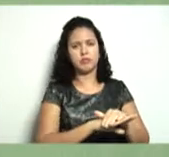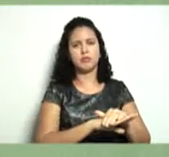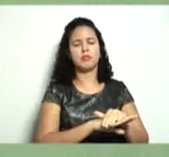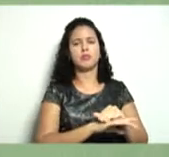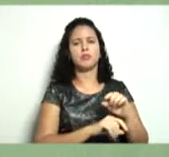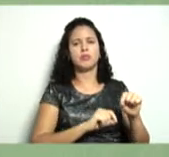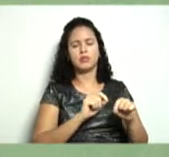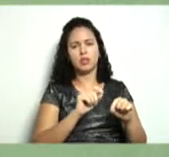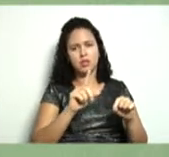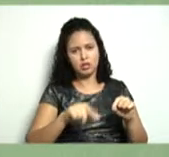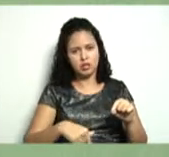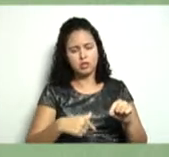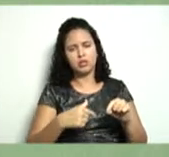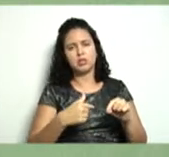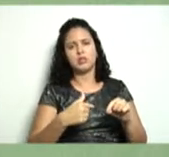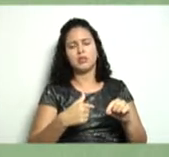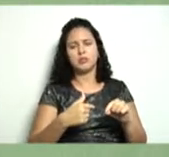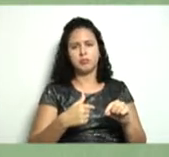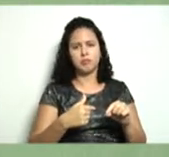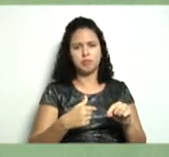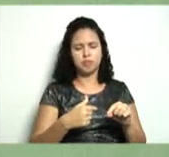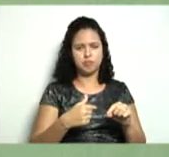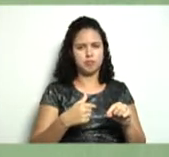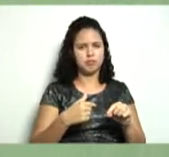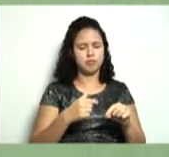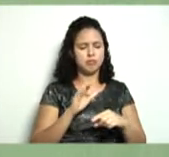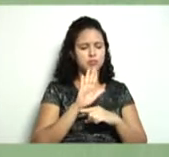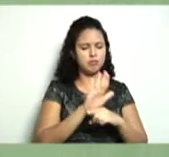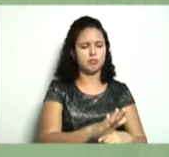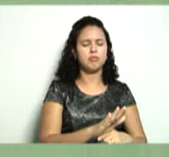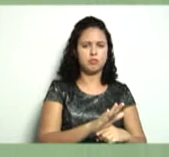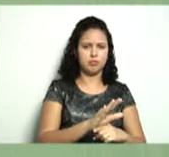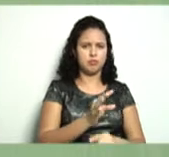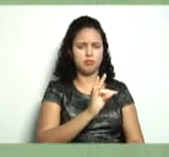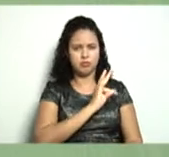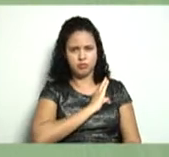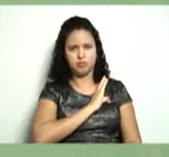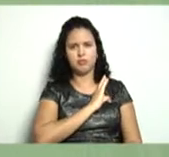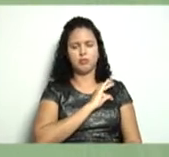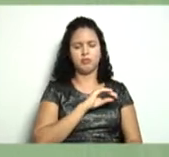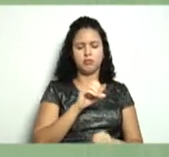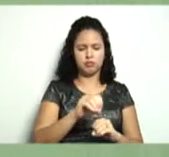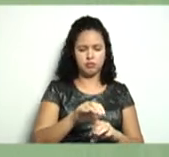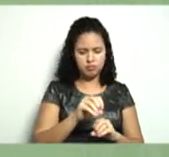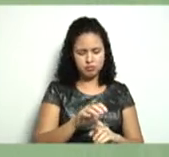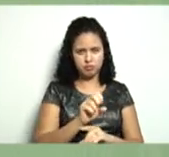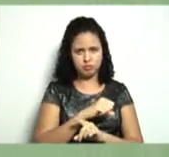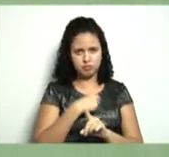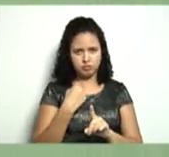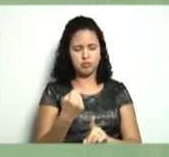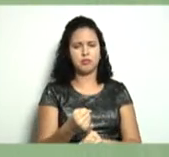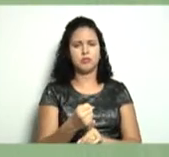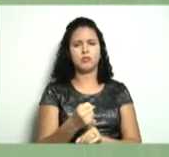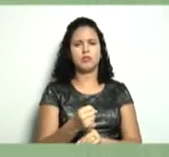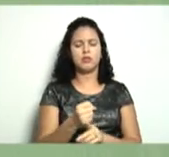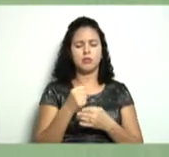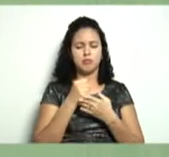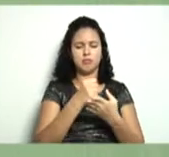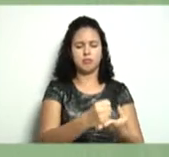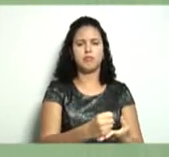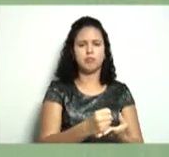segundo fundo é o Fundo de Assistência Técnica, Educacional e Social. Ele é destinado à prestação de assistência